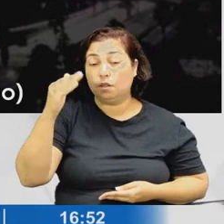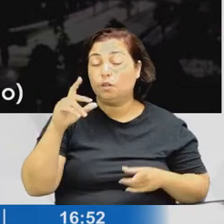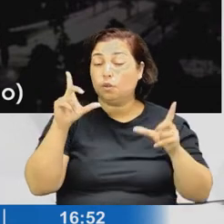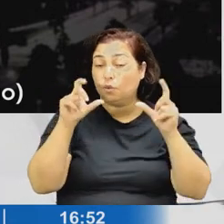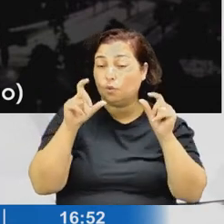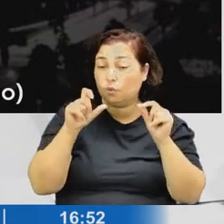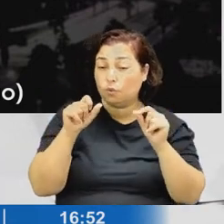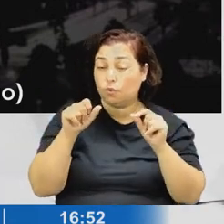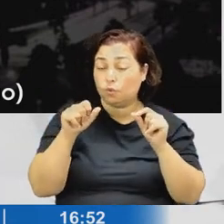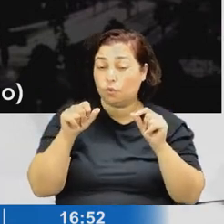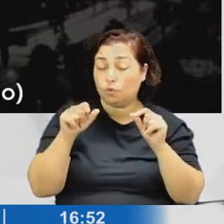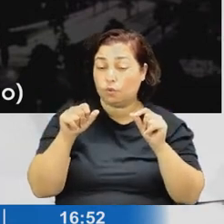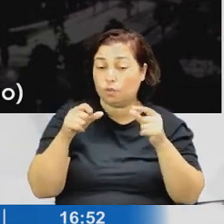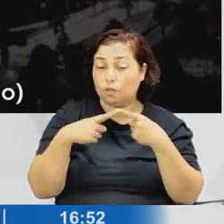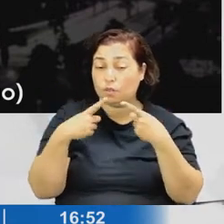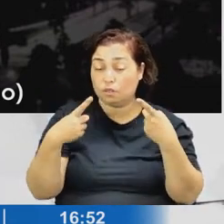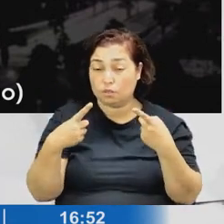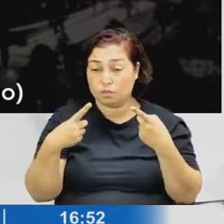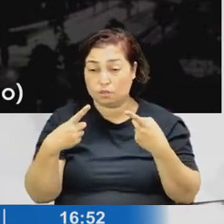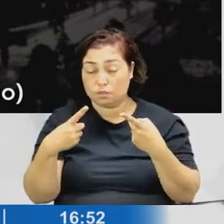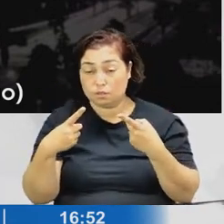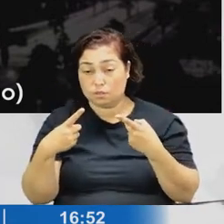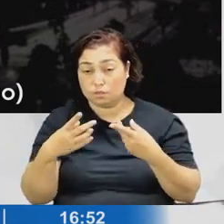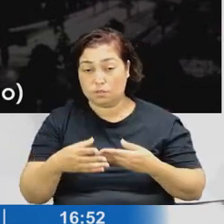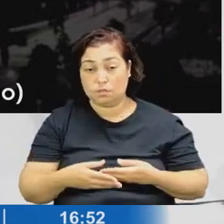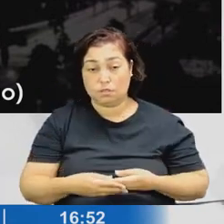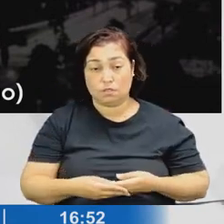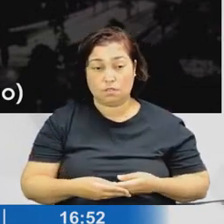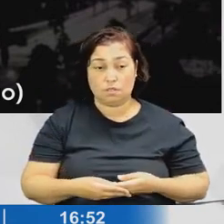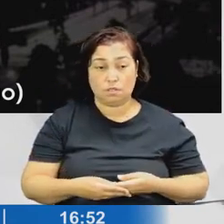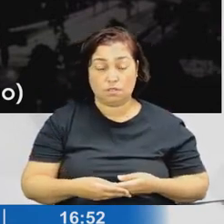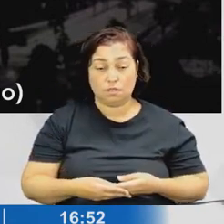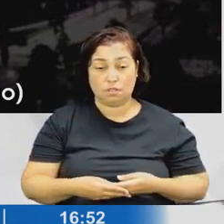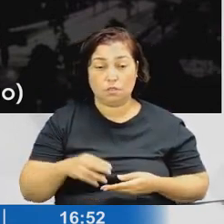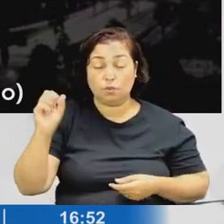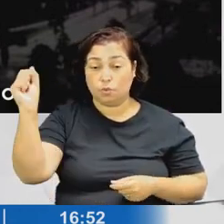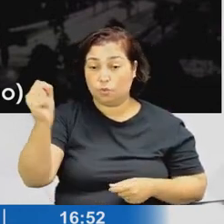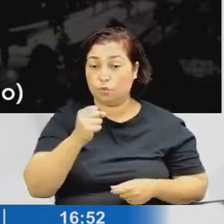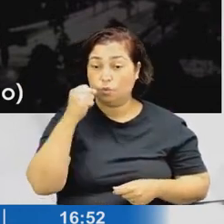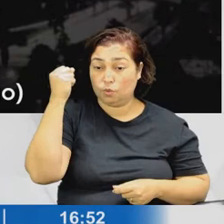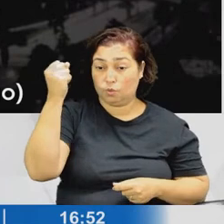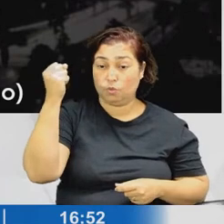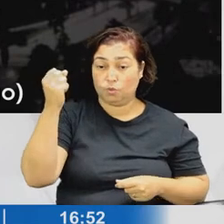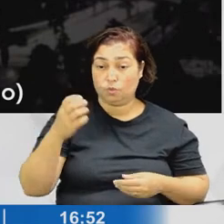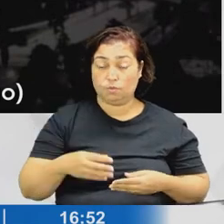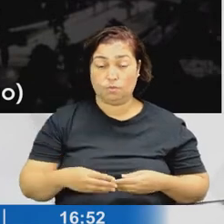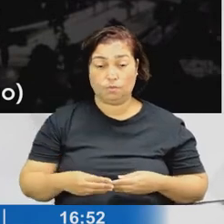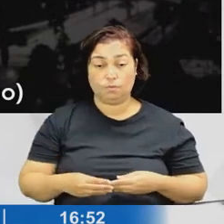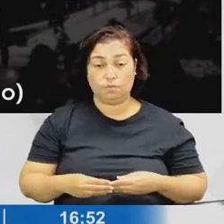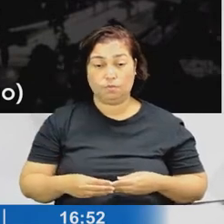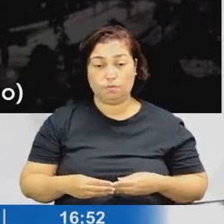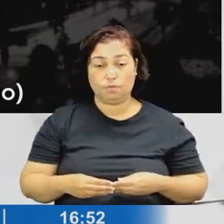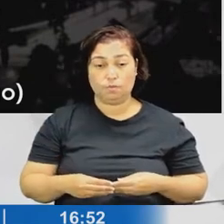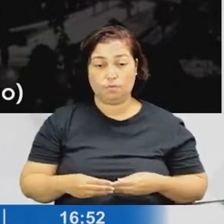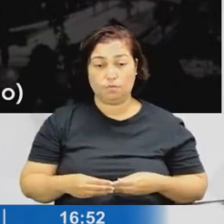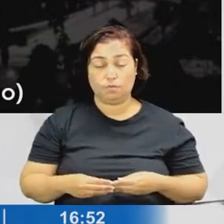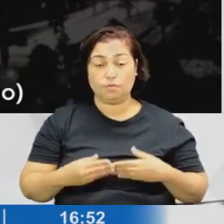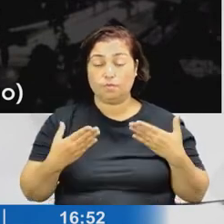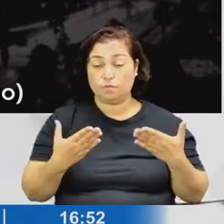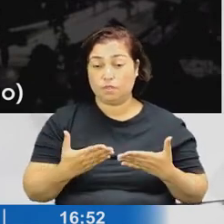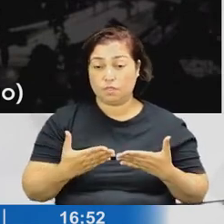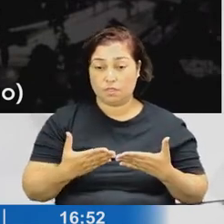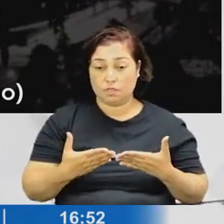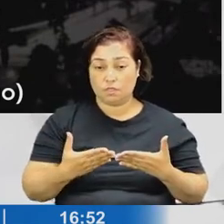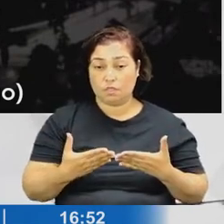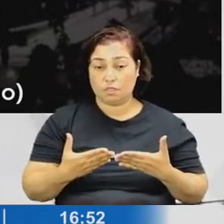com o povo são momentos estratégicos é mais ele é o protagonista O Herói Charme o pai e mãe e massa